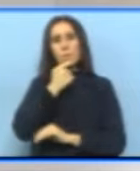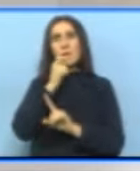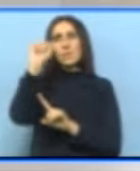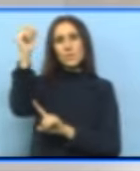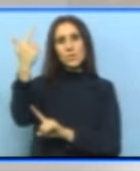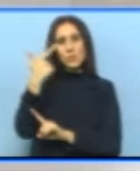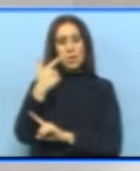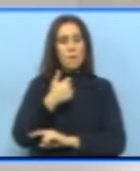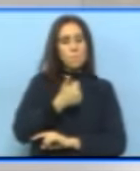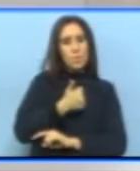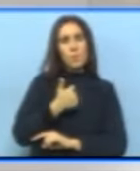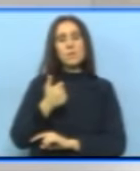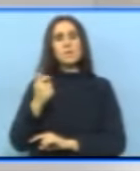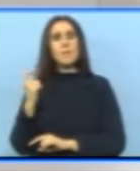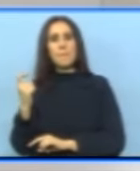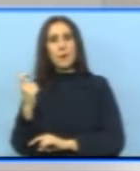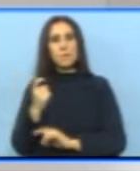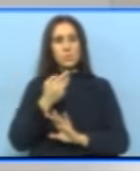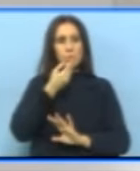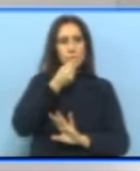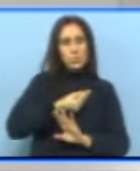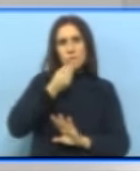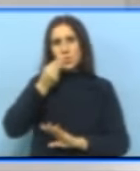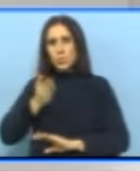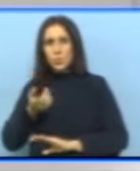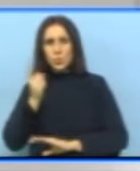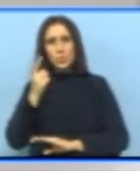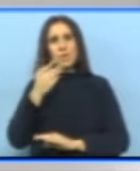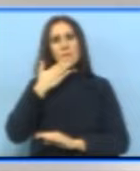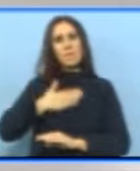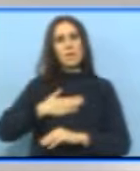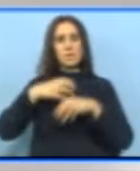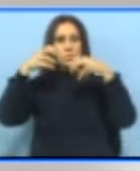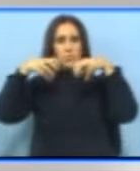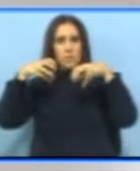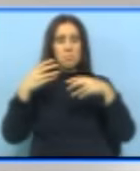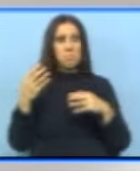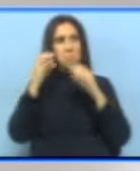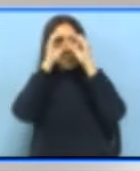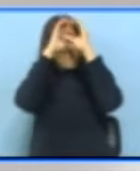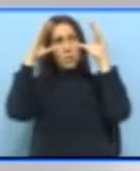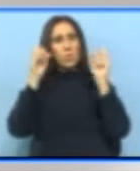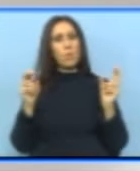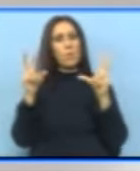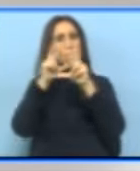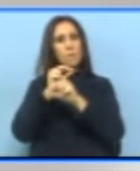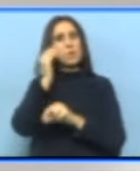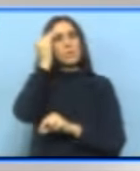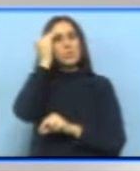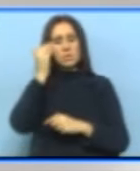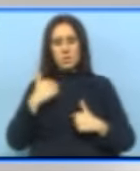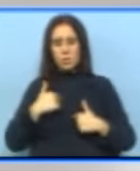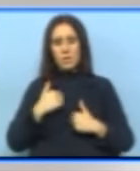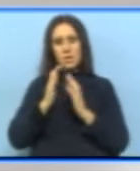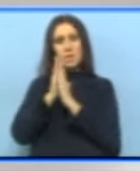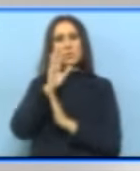bons e maus e chover sobre justos e injustos. É, de facto, a consciência nova de que eu não sou filho de Deus apenas porque pertenço aqui a esta